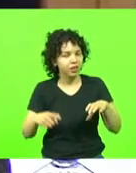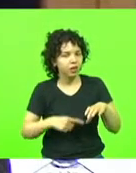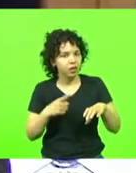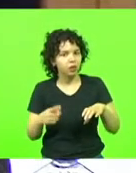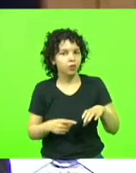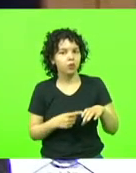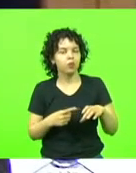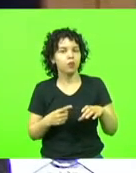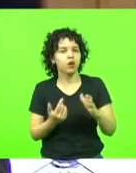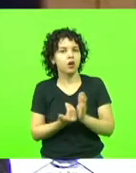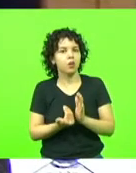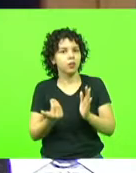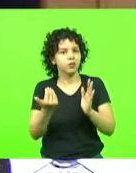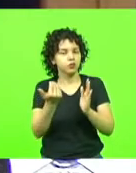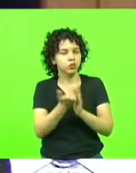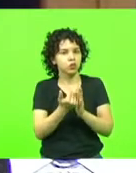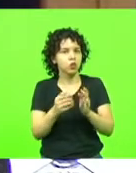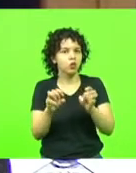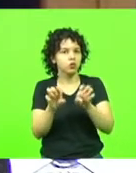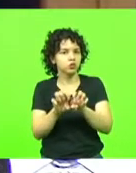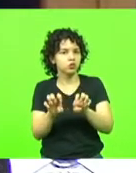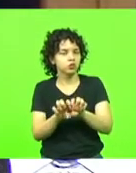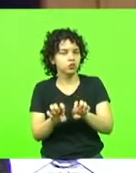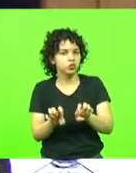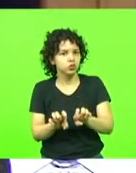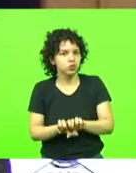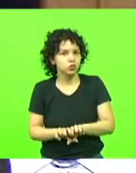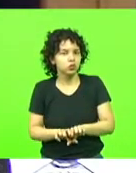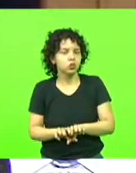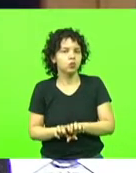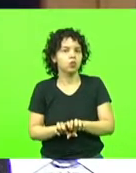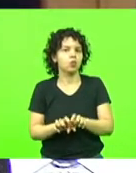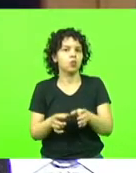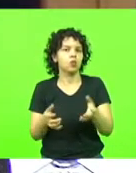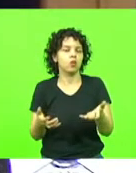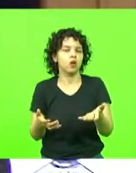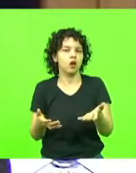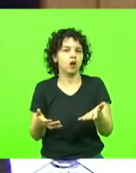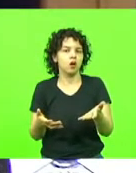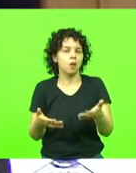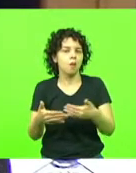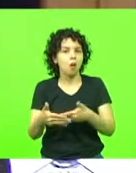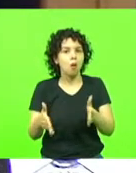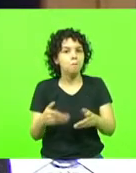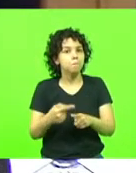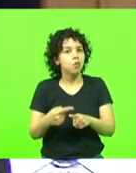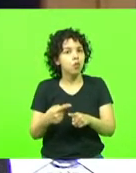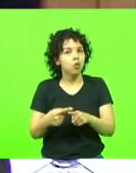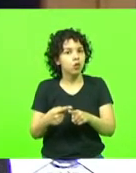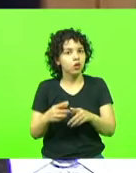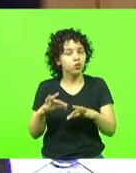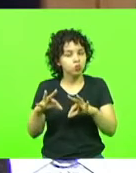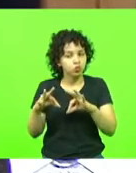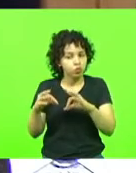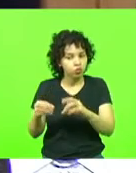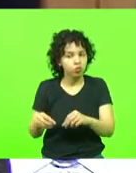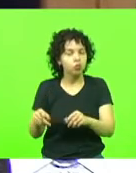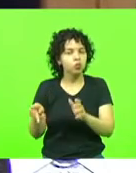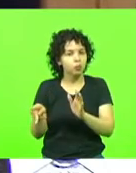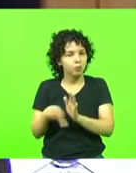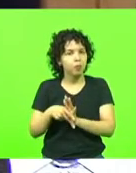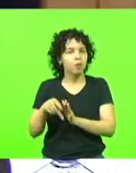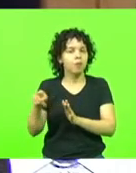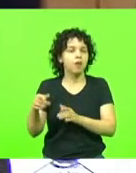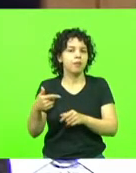a estrutura, por exemplo, de potes, porque tudo vem dos derivados do petróleo. E